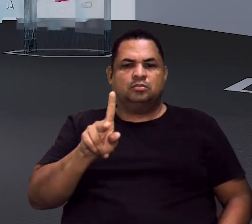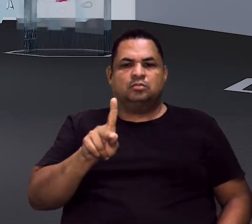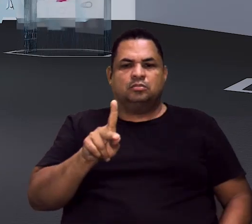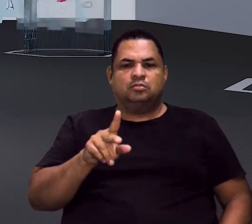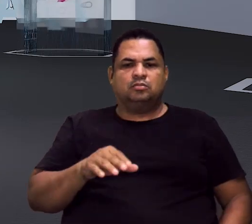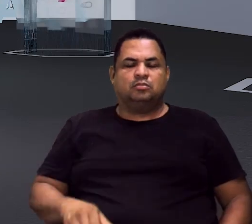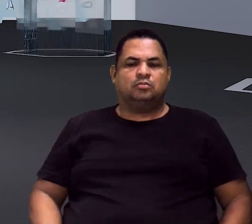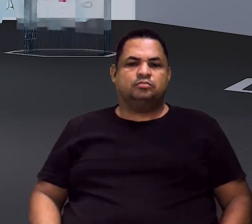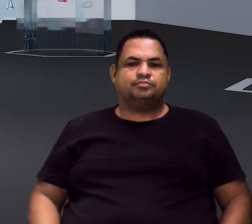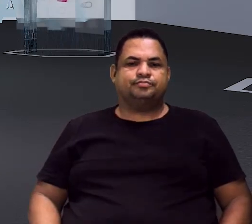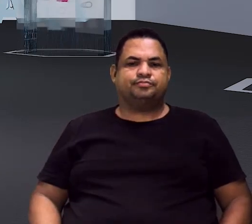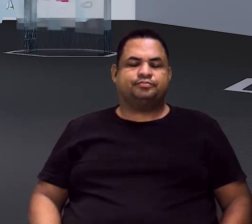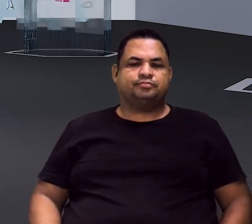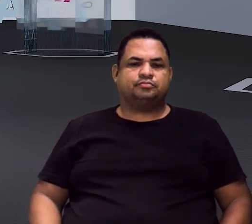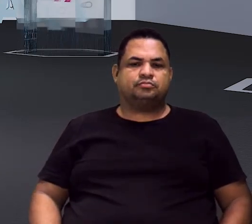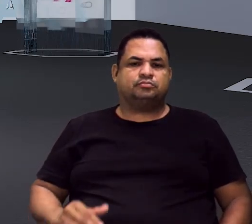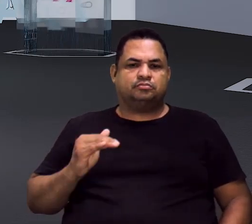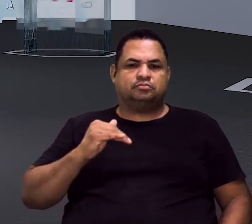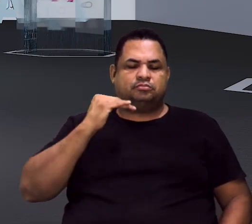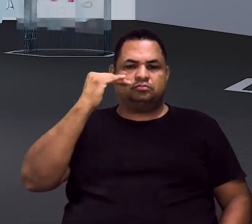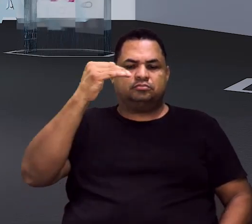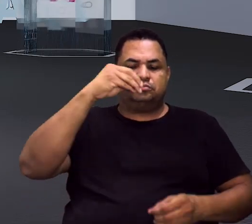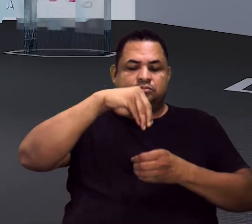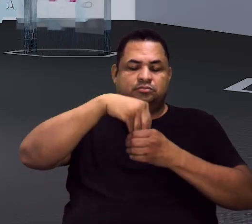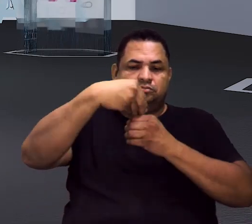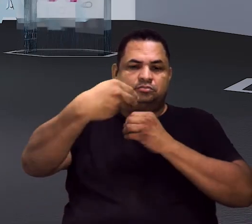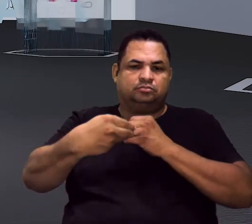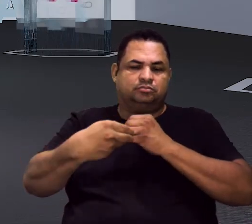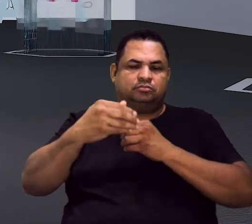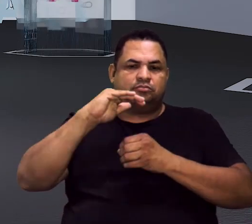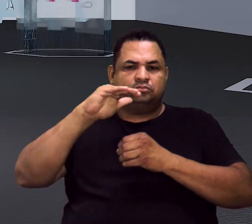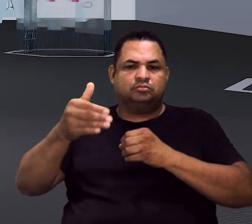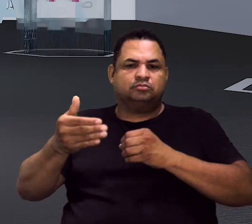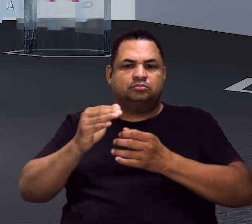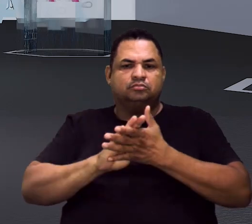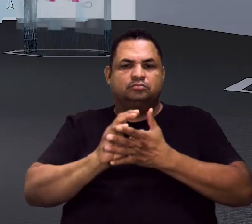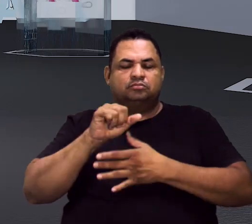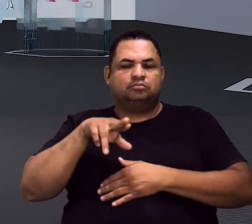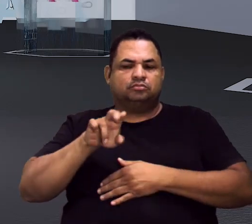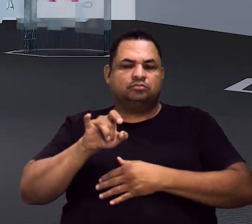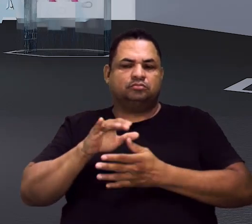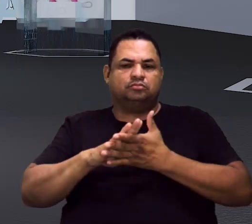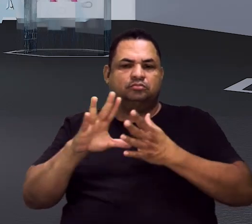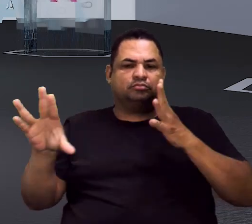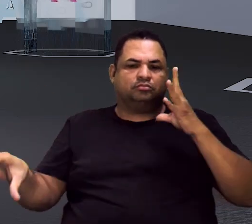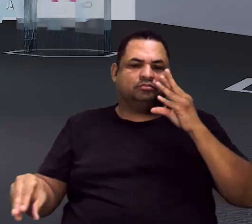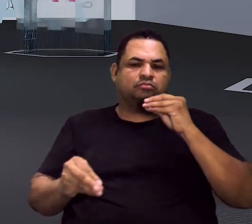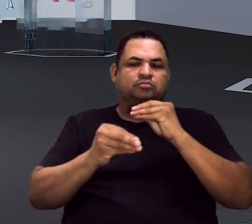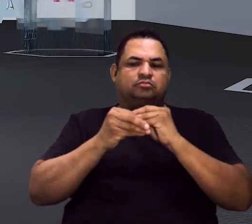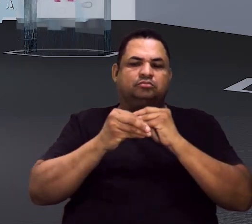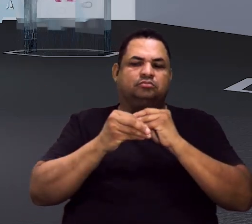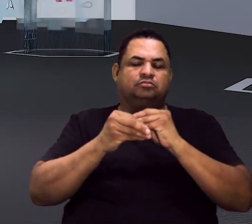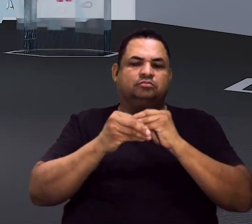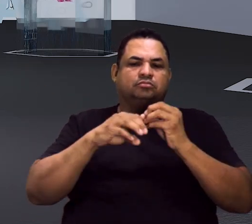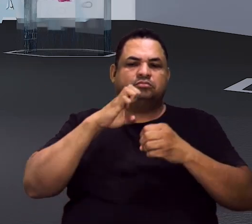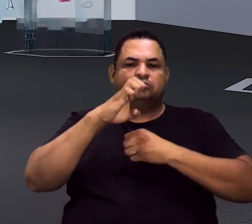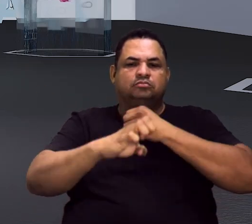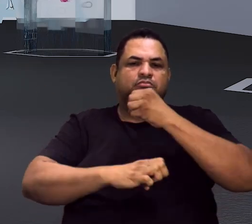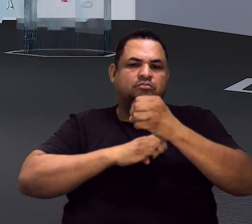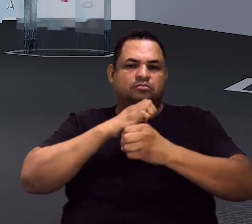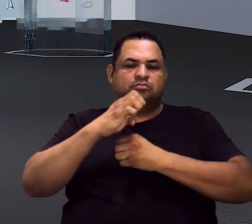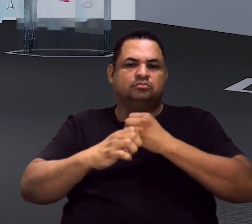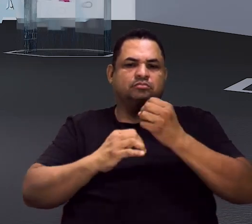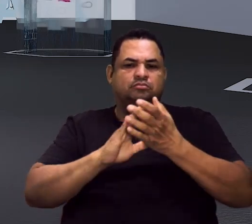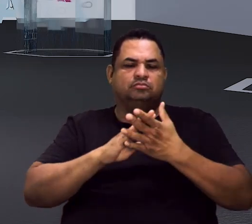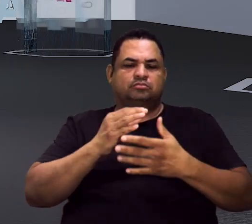Do nível e subnível mais externo. E se for o ânion, você acrescenta elétron